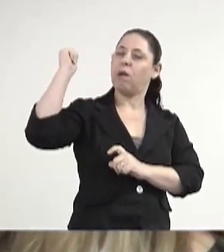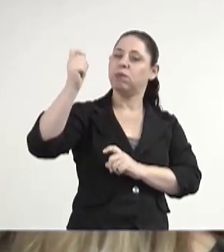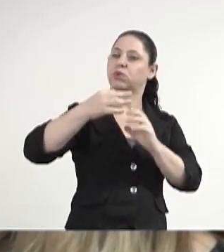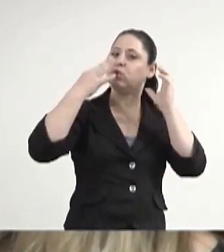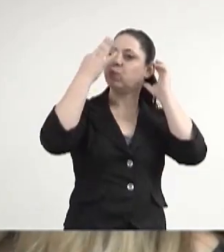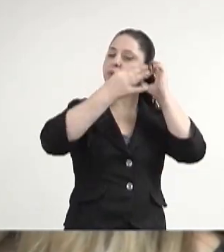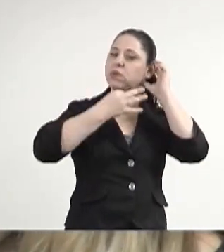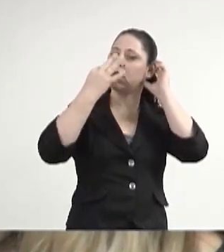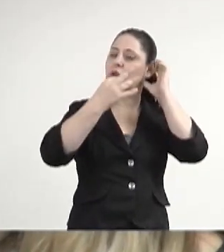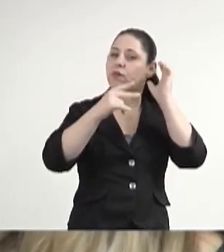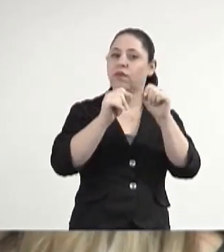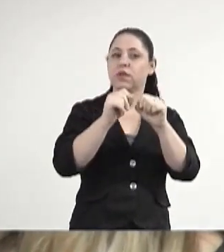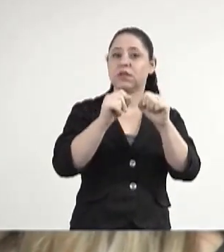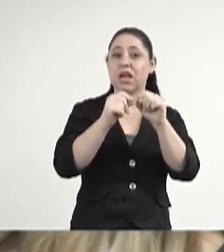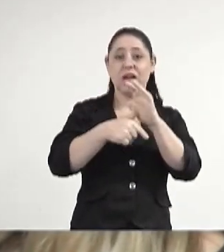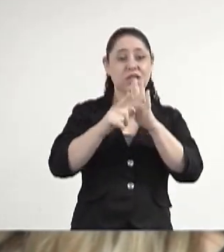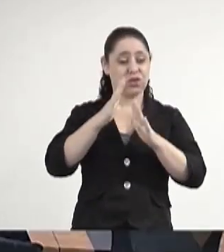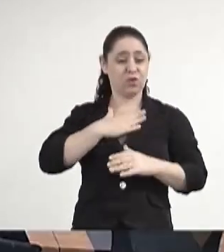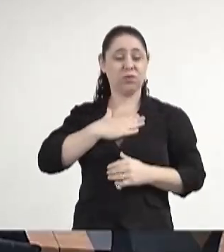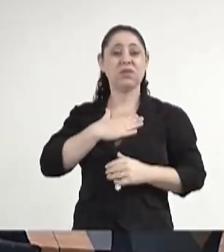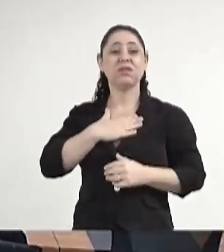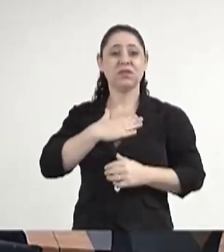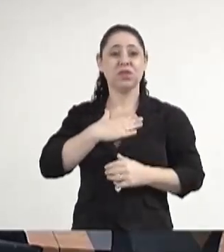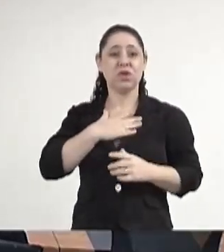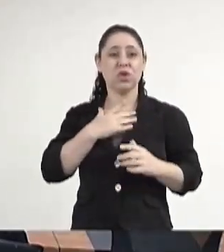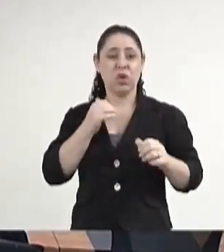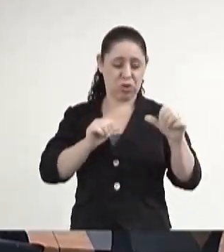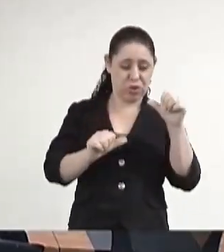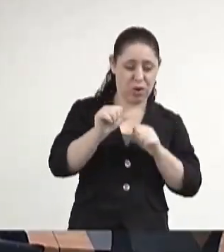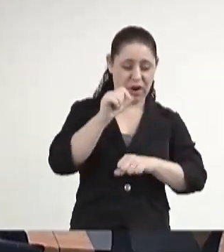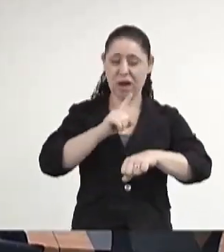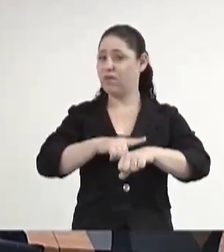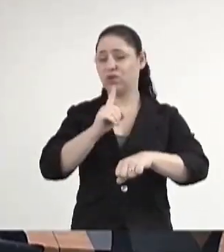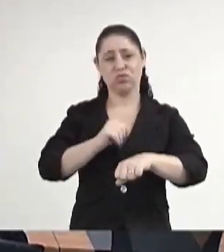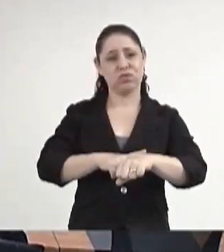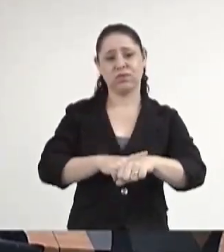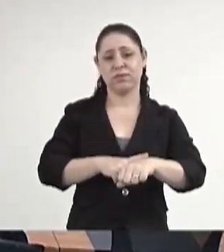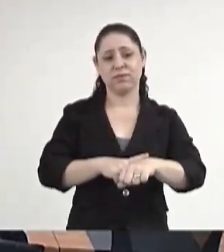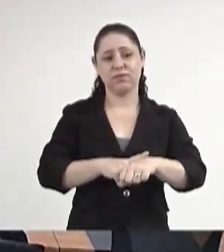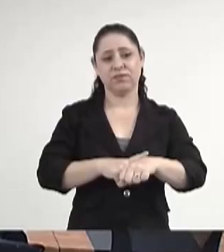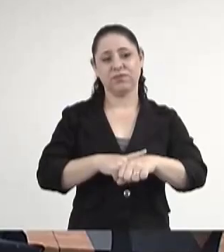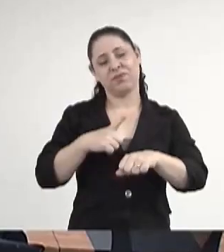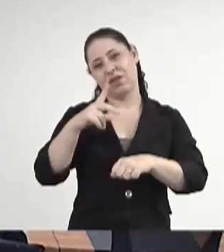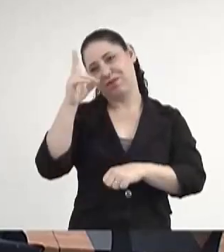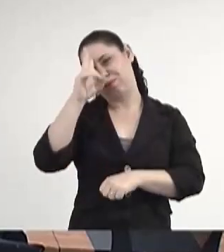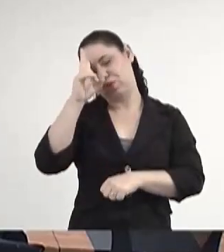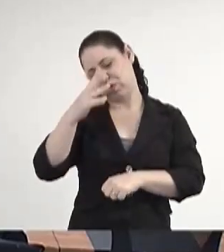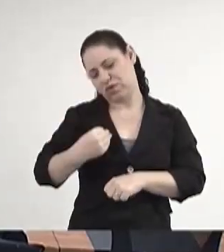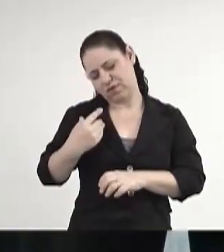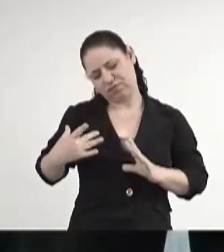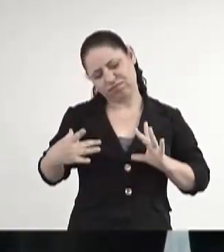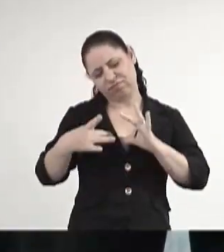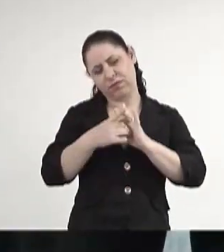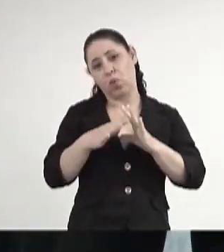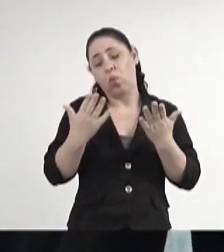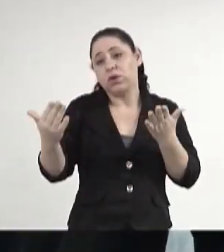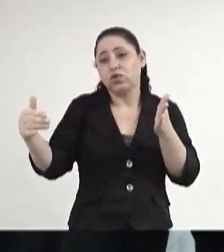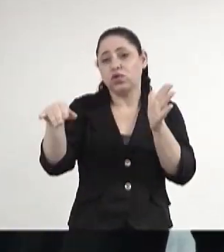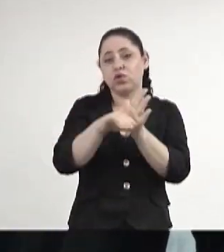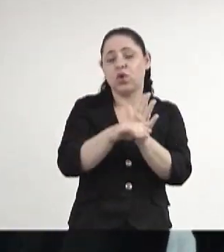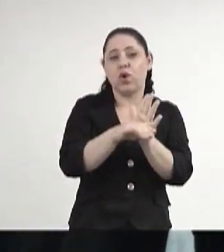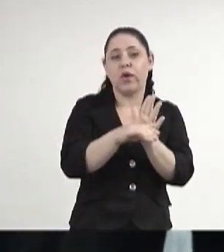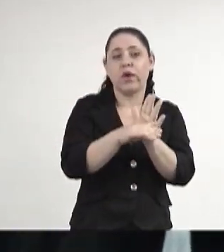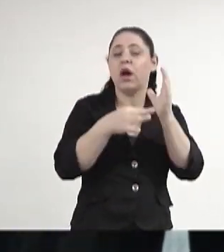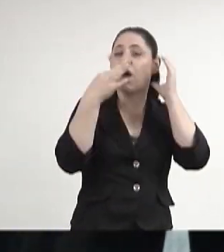rádio. Miltinho Viana fazia o programa antes do meu e a gente trocava todo dia de horário. E a gente tem uma história de vida. Quando ele chegou lá na